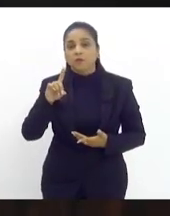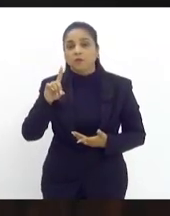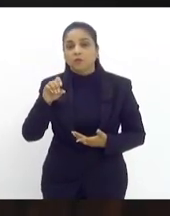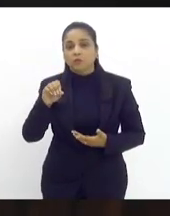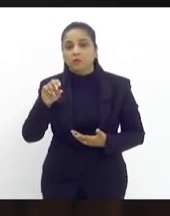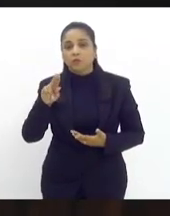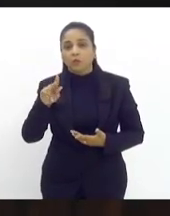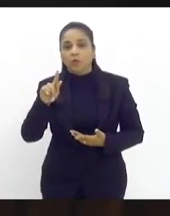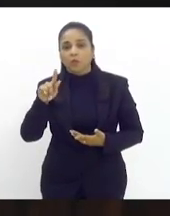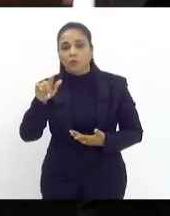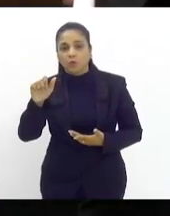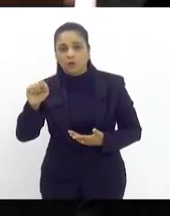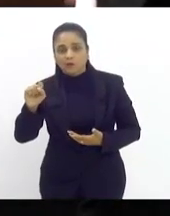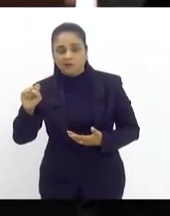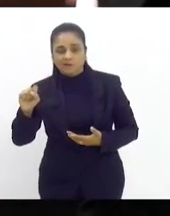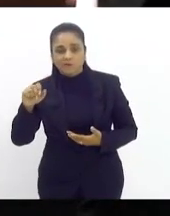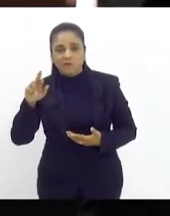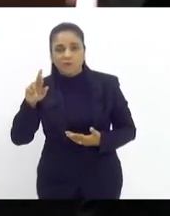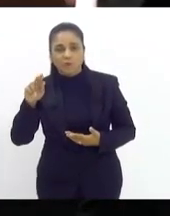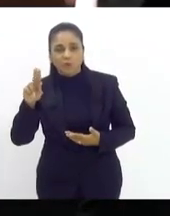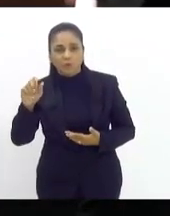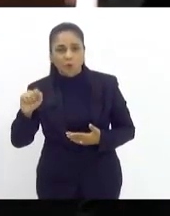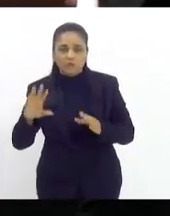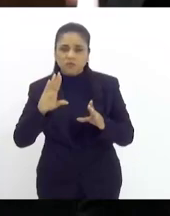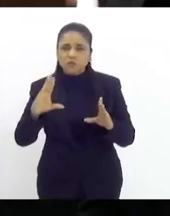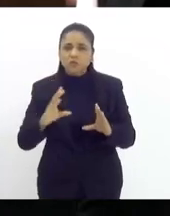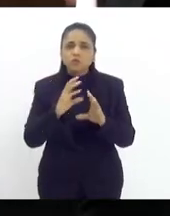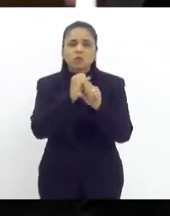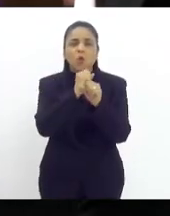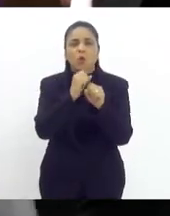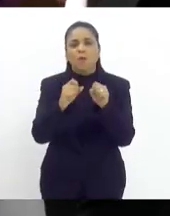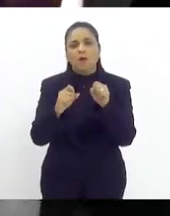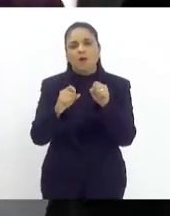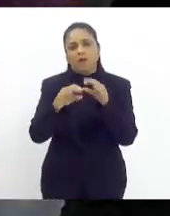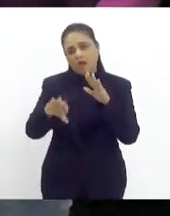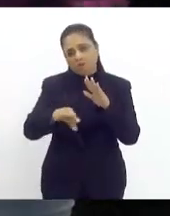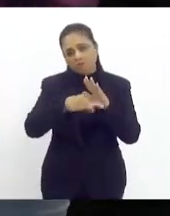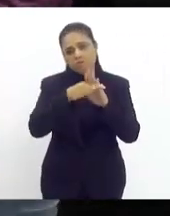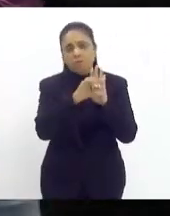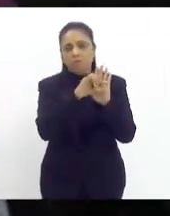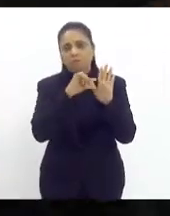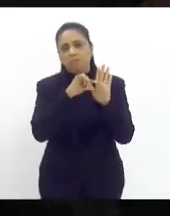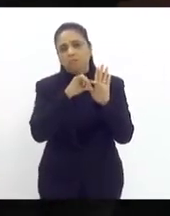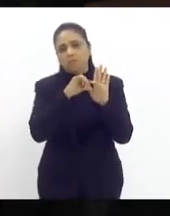diz que somos um projeto não há problema de aceitá-las presidente